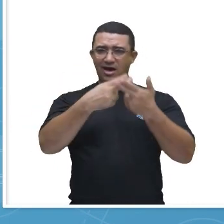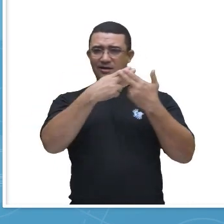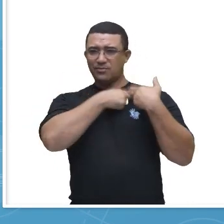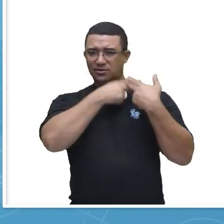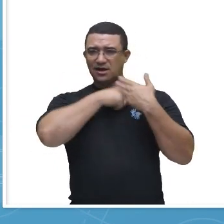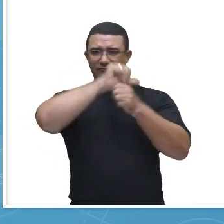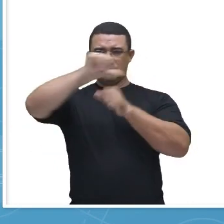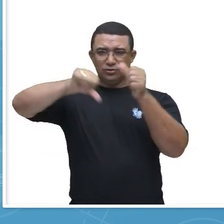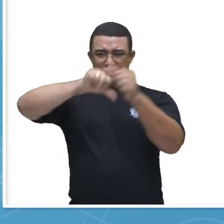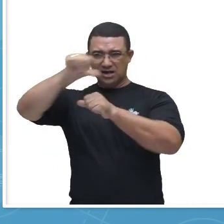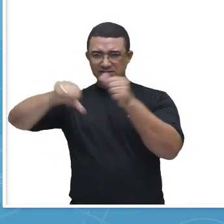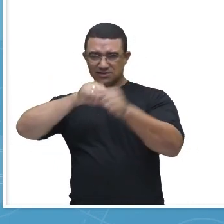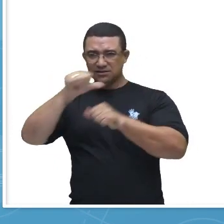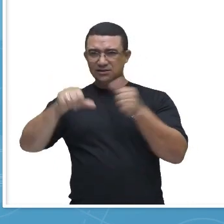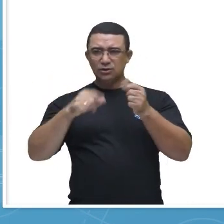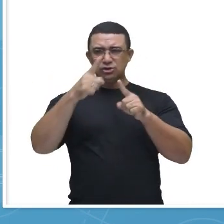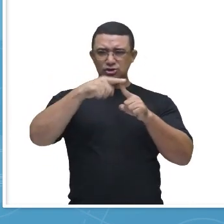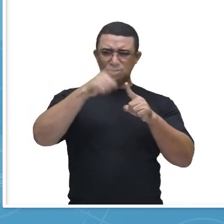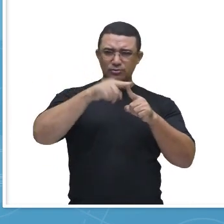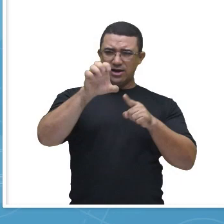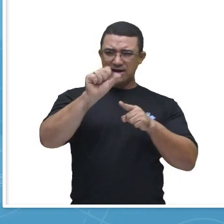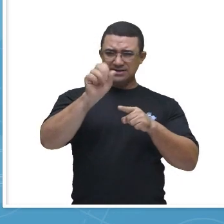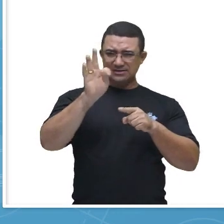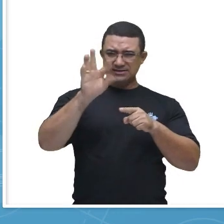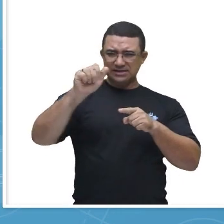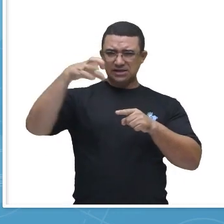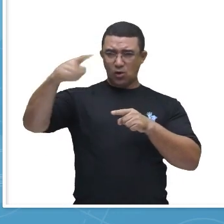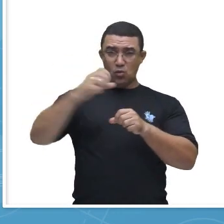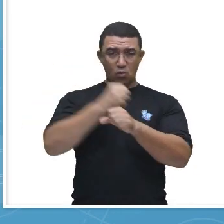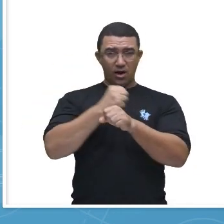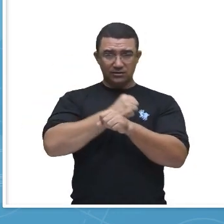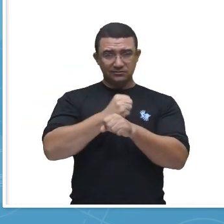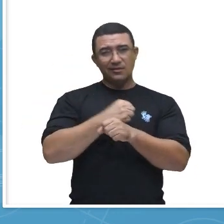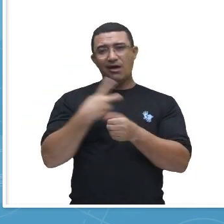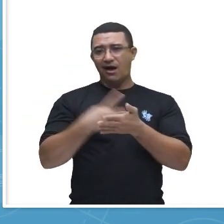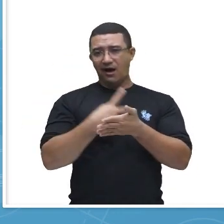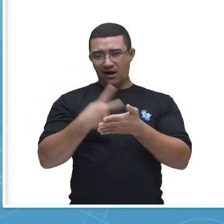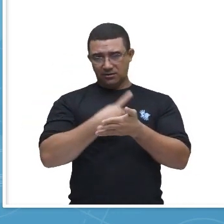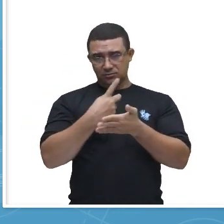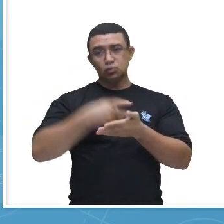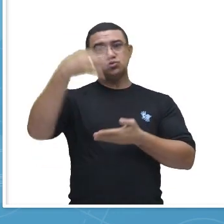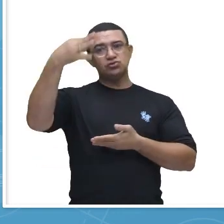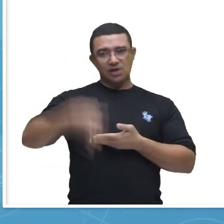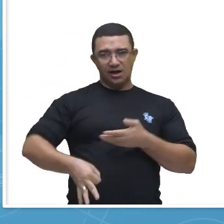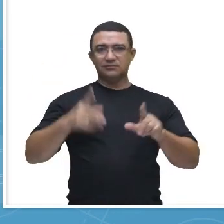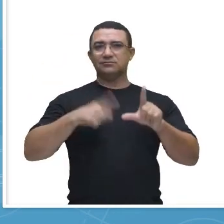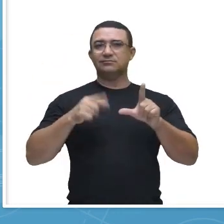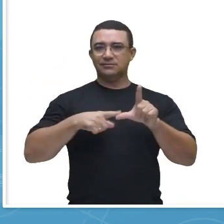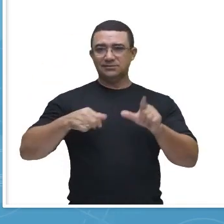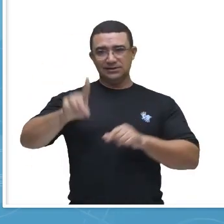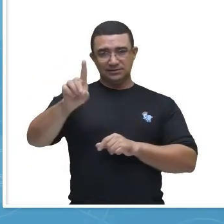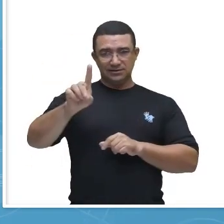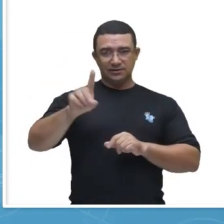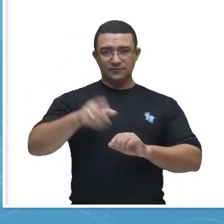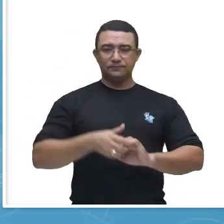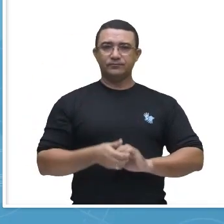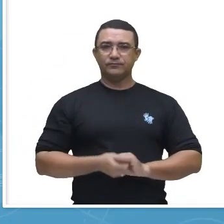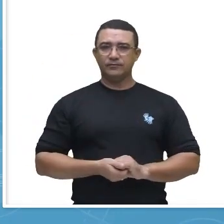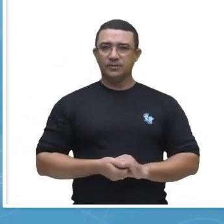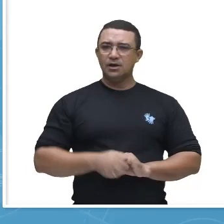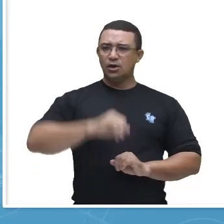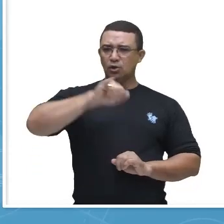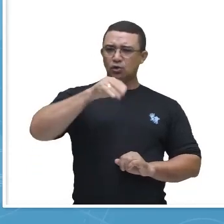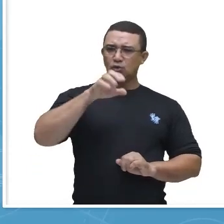Terra. Então, acertou aí quem respondeu a letra D, né? Samuel colocou a letra D,